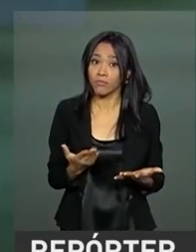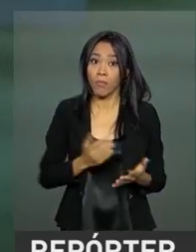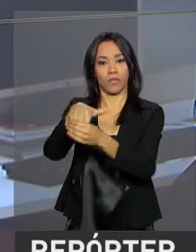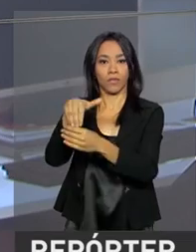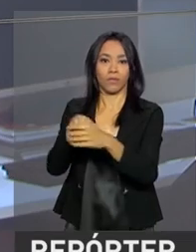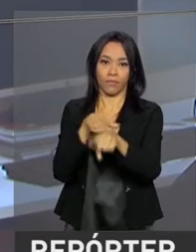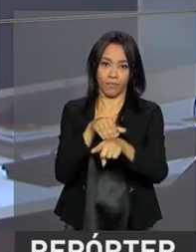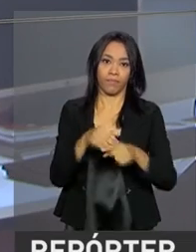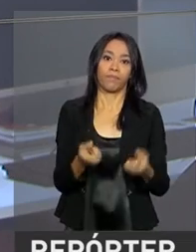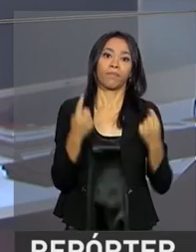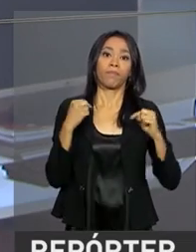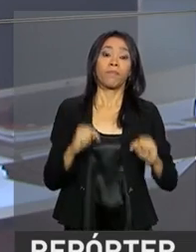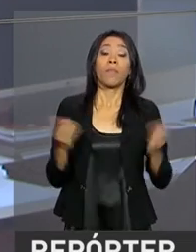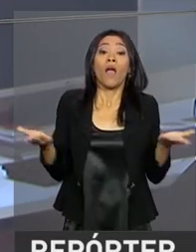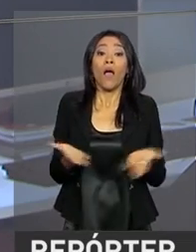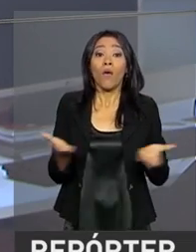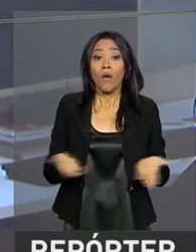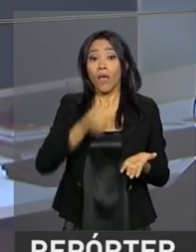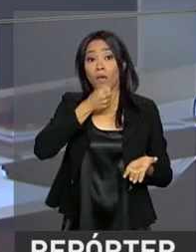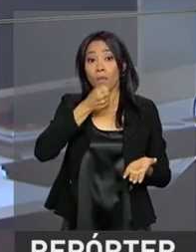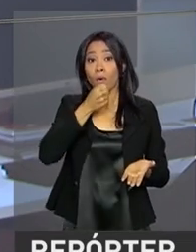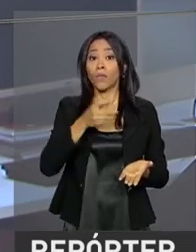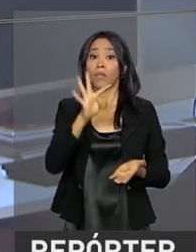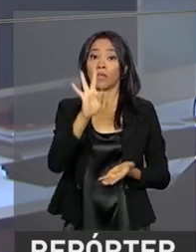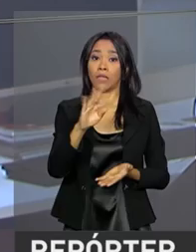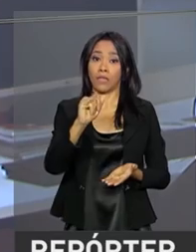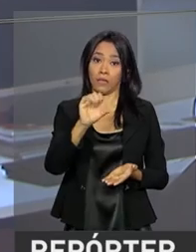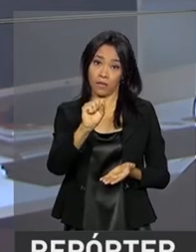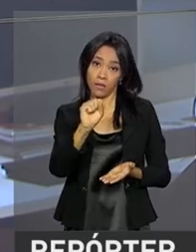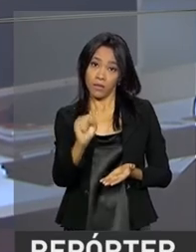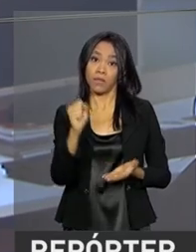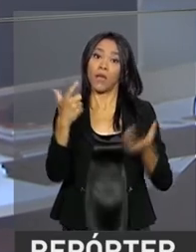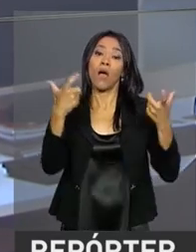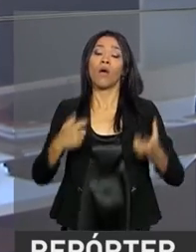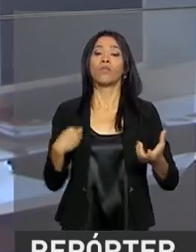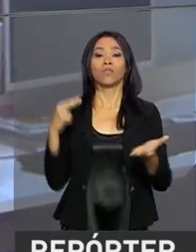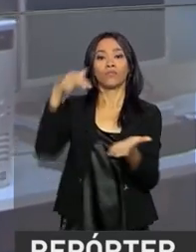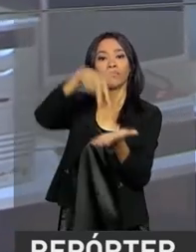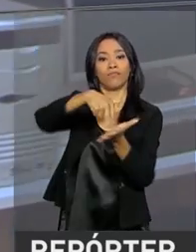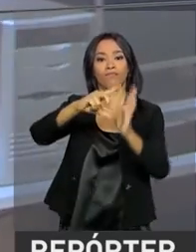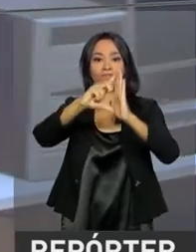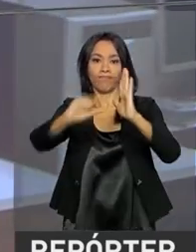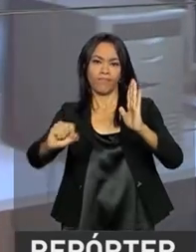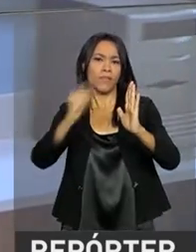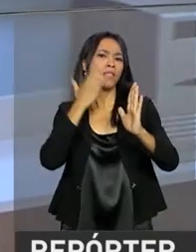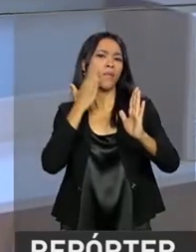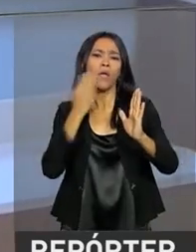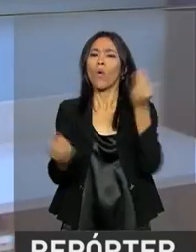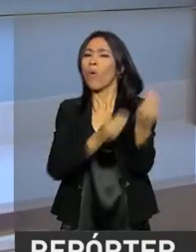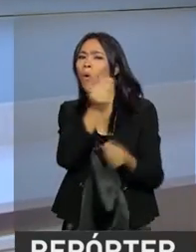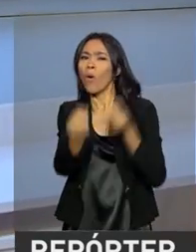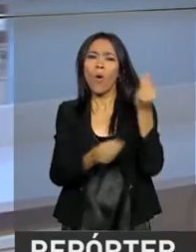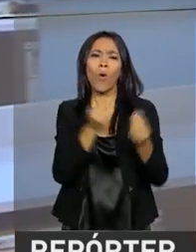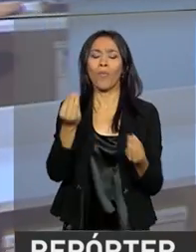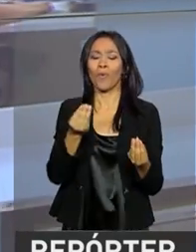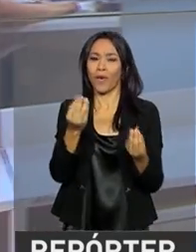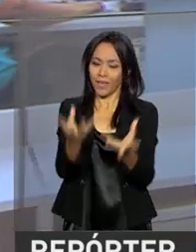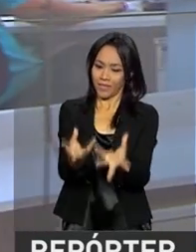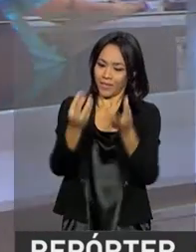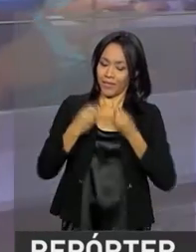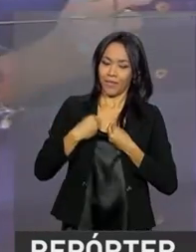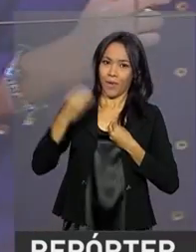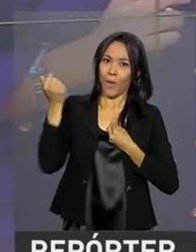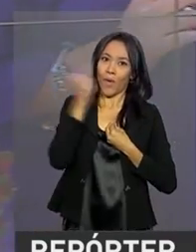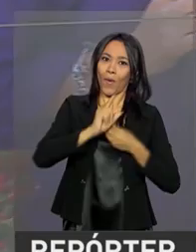estourou. Vamos agora conversar com a repórter Thaisa Dias, que está no Palácio do Planalto, para saber como o governo recebeu a notícia da aprovação